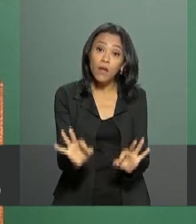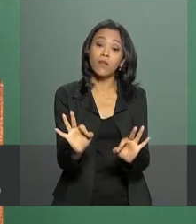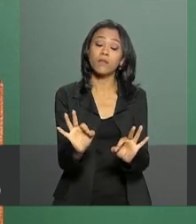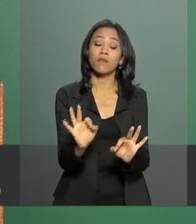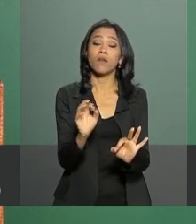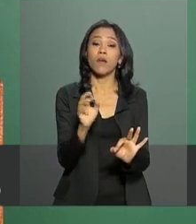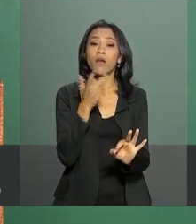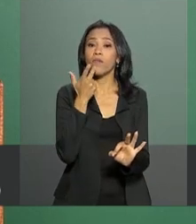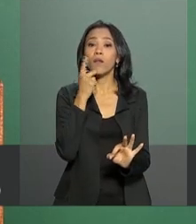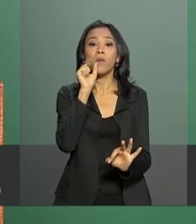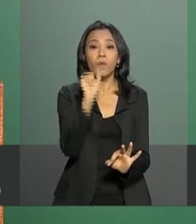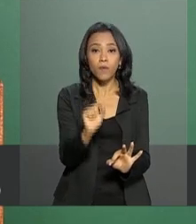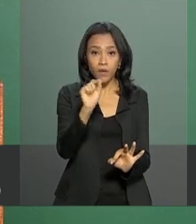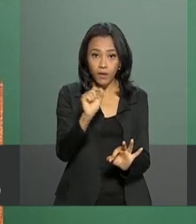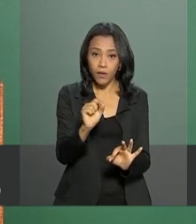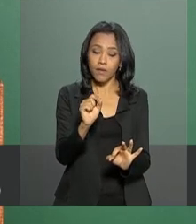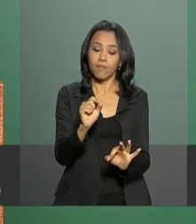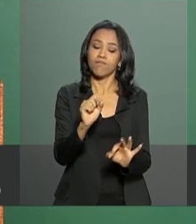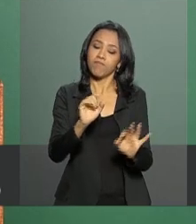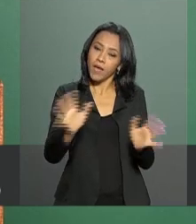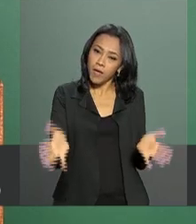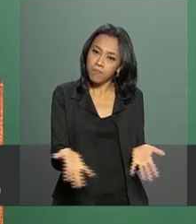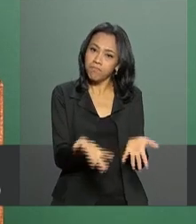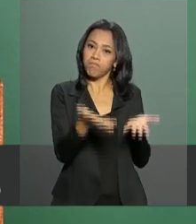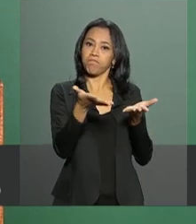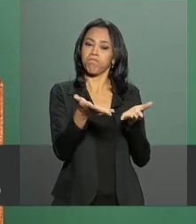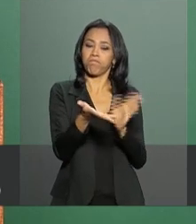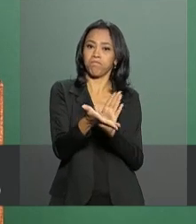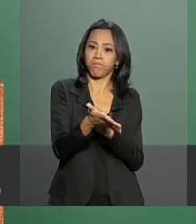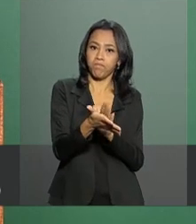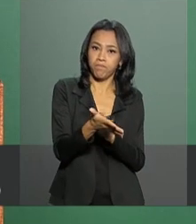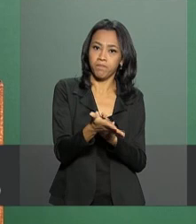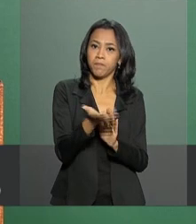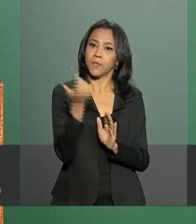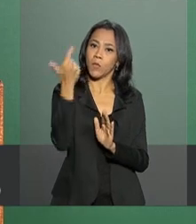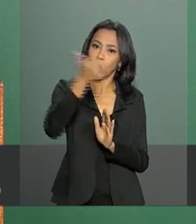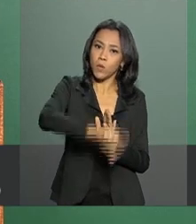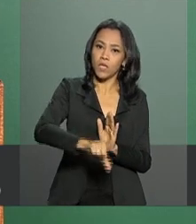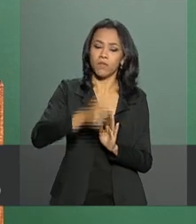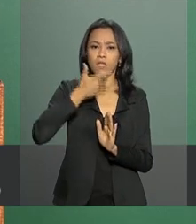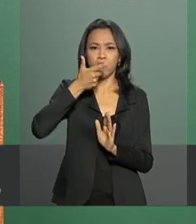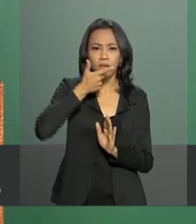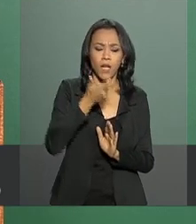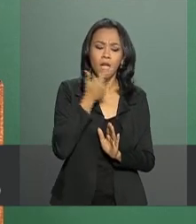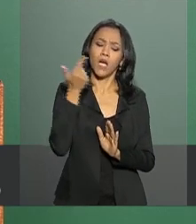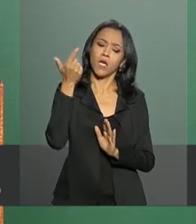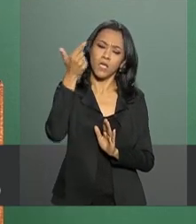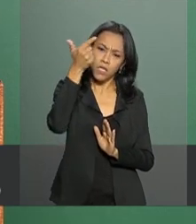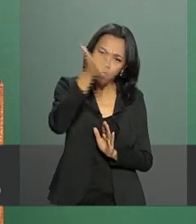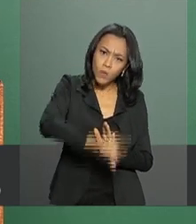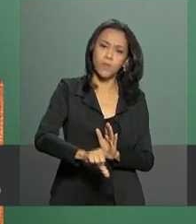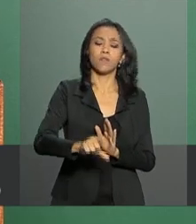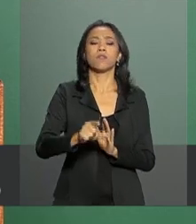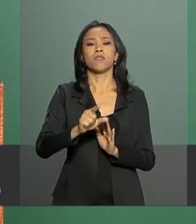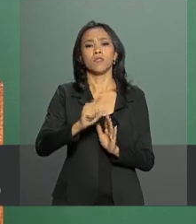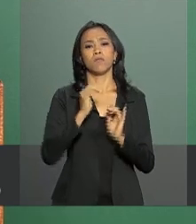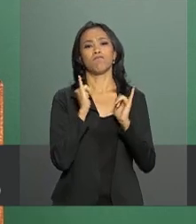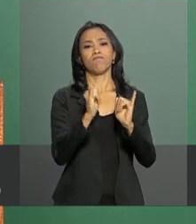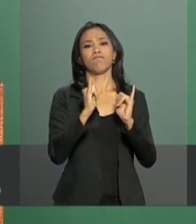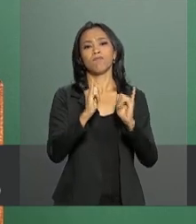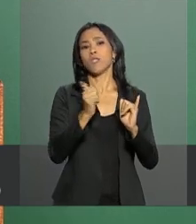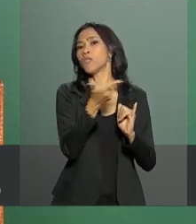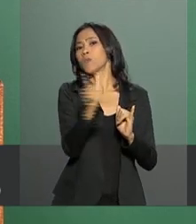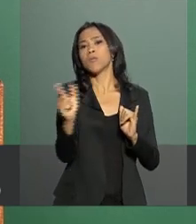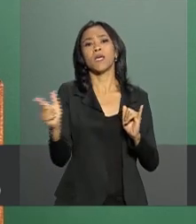é reiterar enaltecer ressaltar repedir afirmar e reafirmar que não há